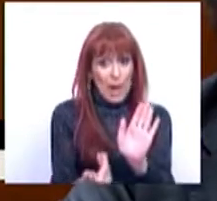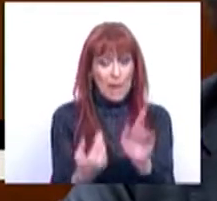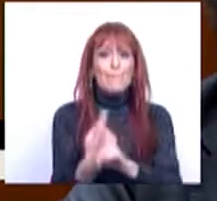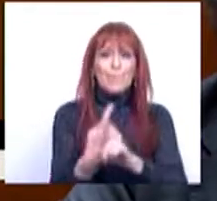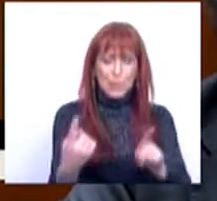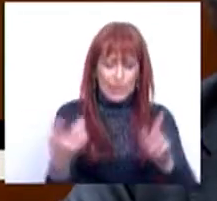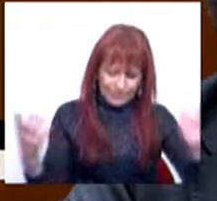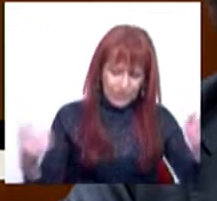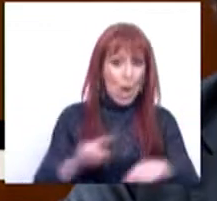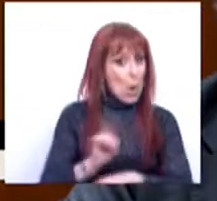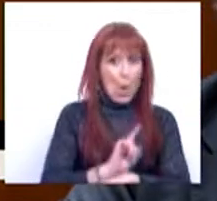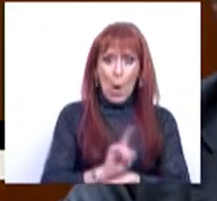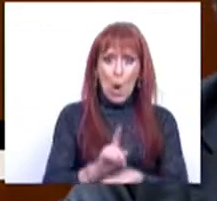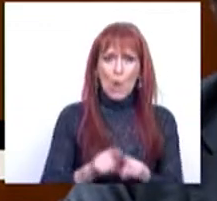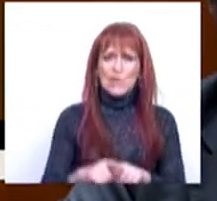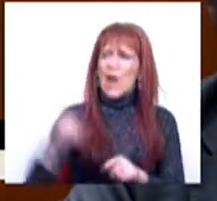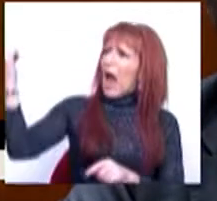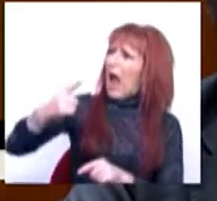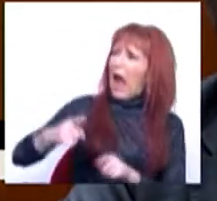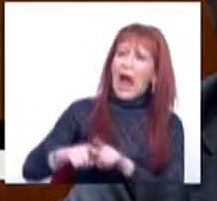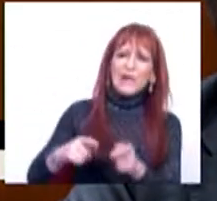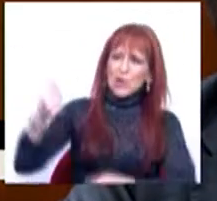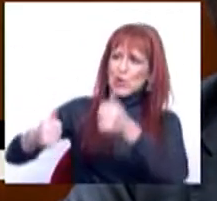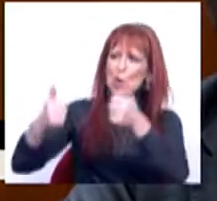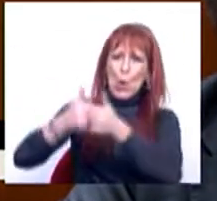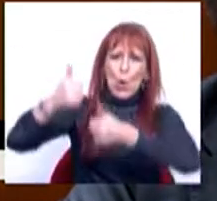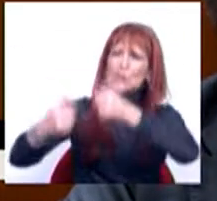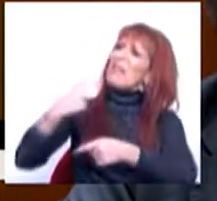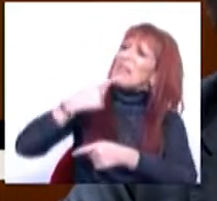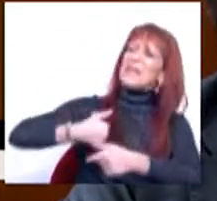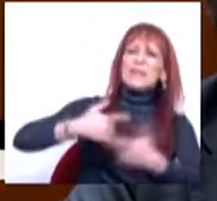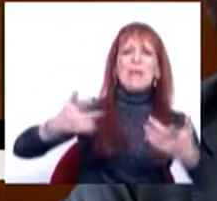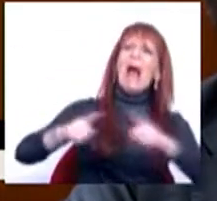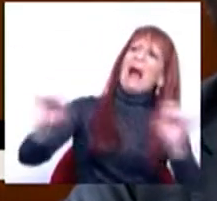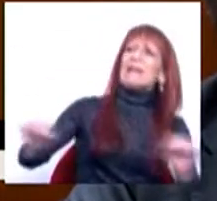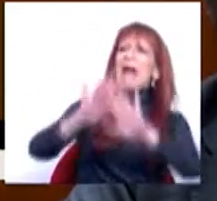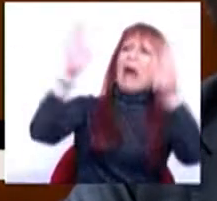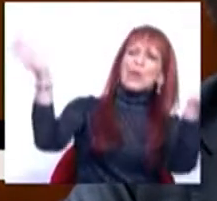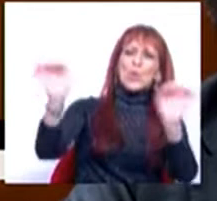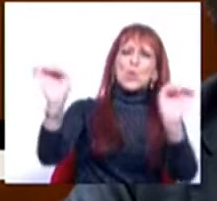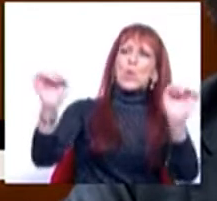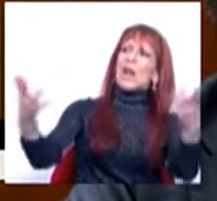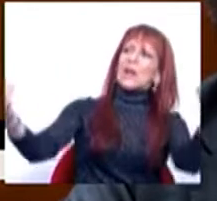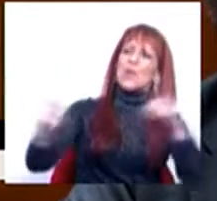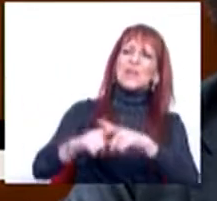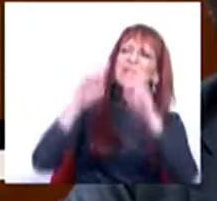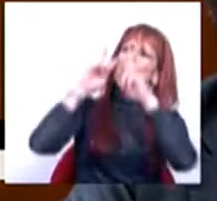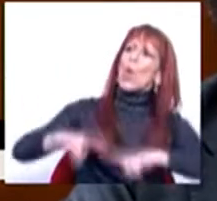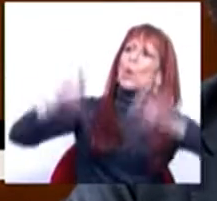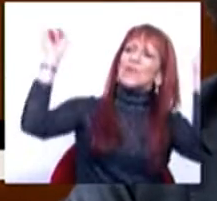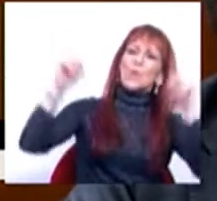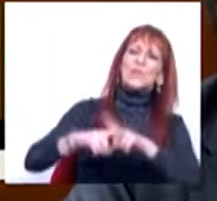Porque, imediatamente, as autoridades da concorrência, entre outras, vieram dizer que era óbvio que nunca ninguém tinha